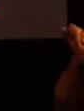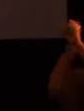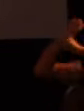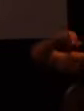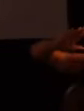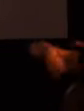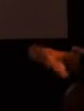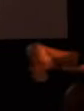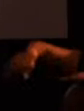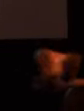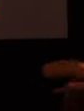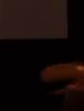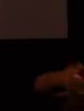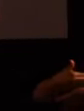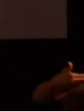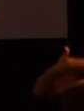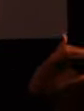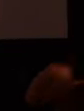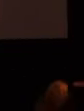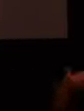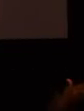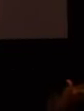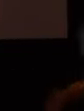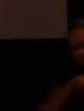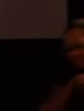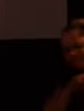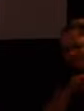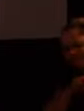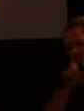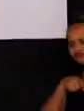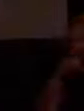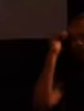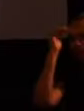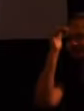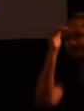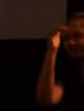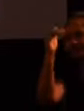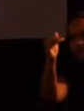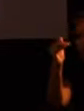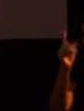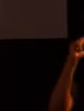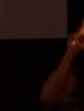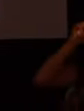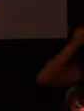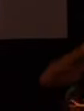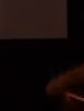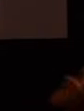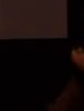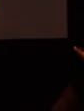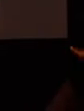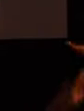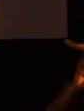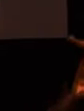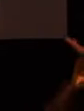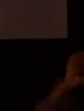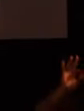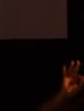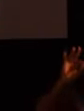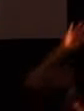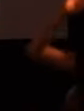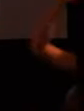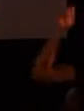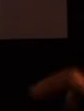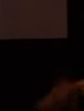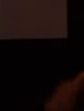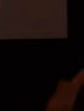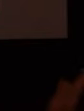atlântica tem que fazer um estudo de sombreamento, porque ele vai definir a altura máxima naquele terreno, naquele lugar,